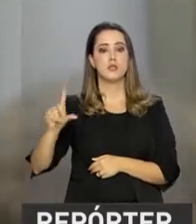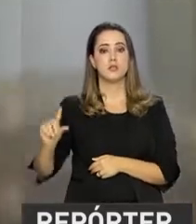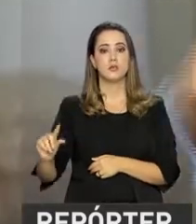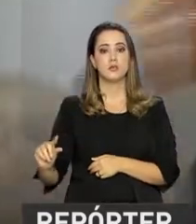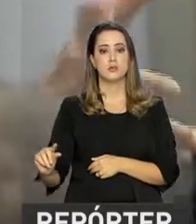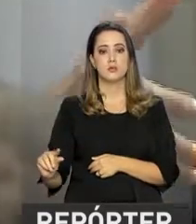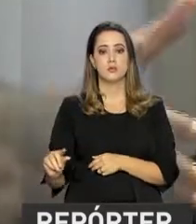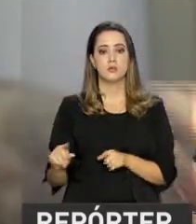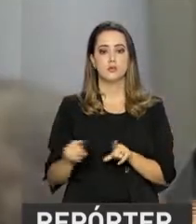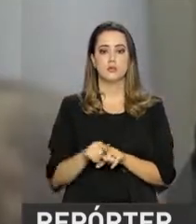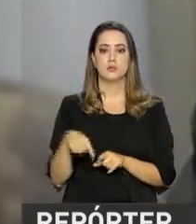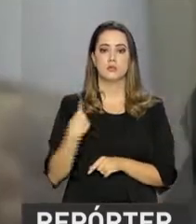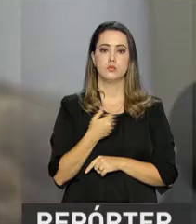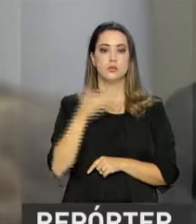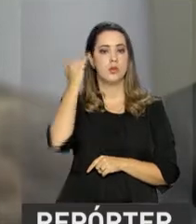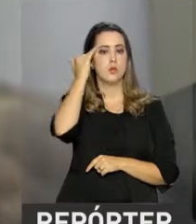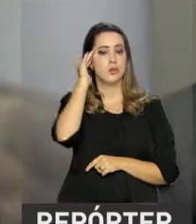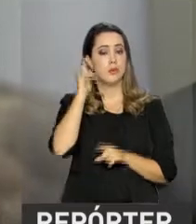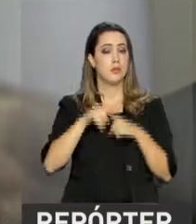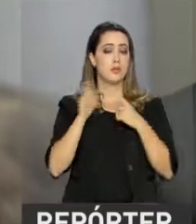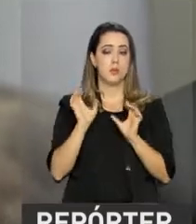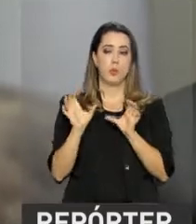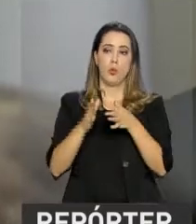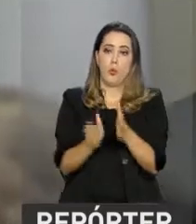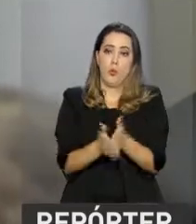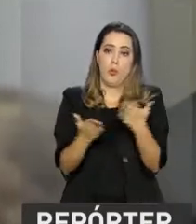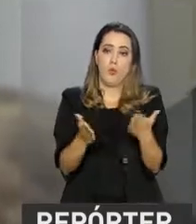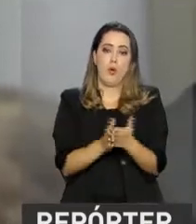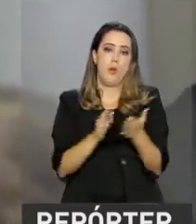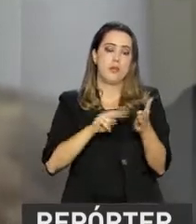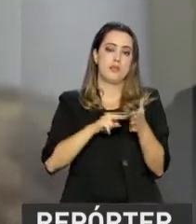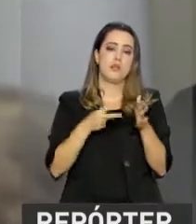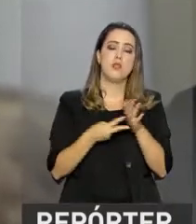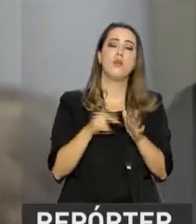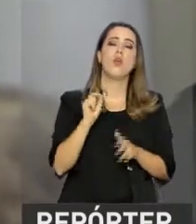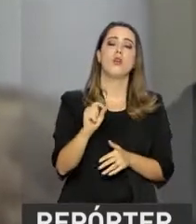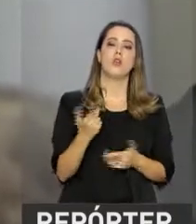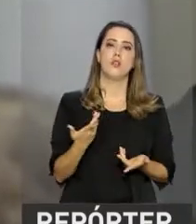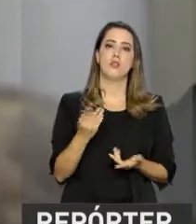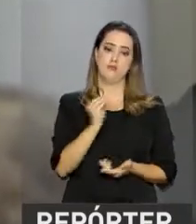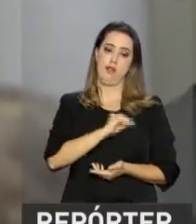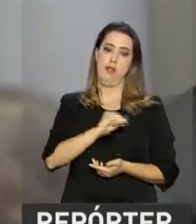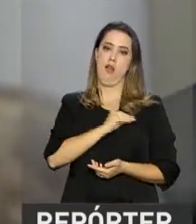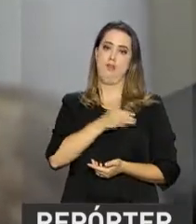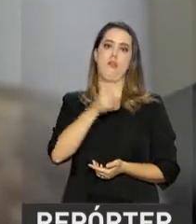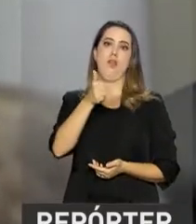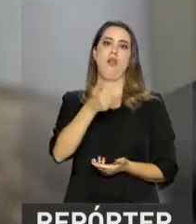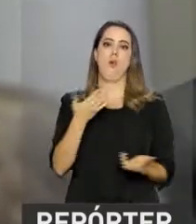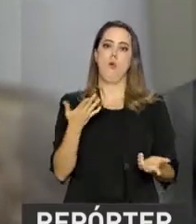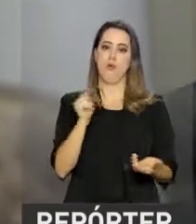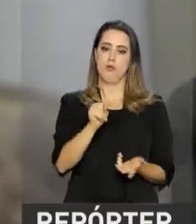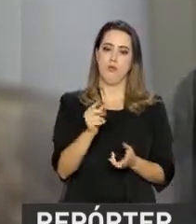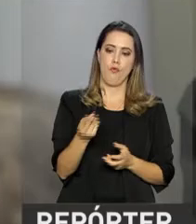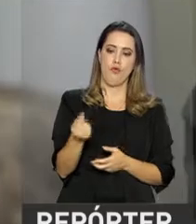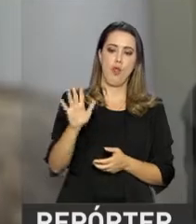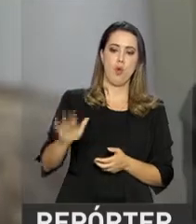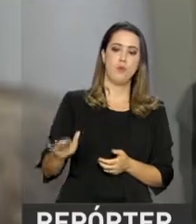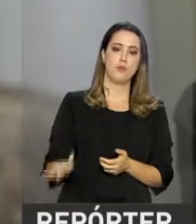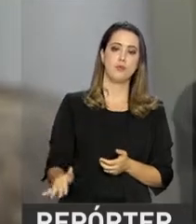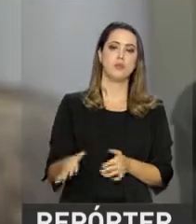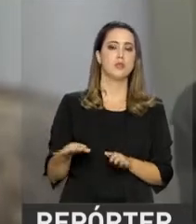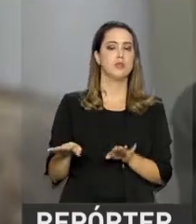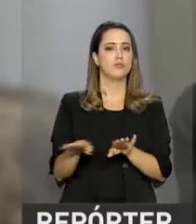dizer isso nós aqui entendemos mas para o mais pobre isso significa valorização do seu salário significa preço mais estável